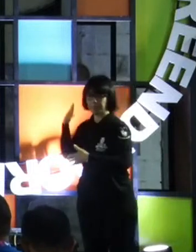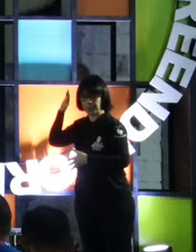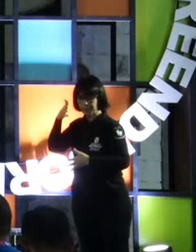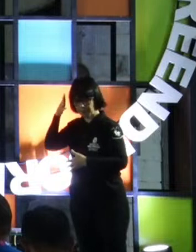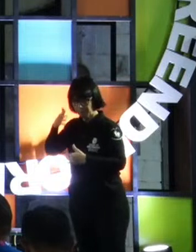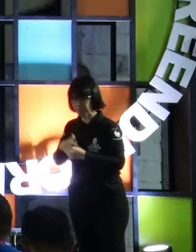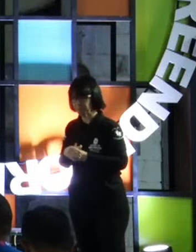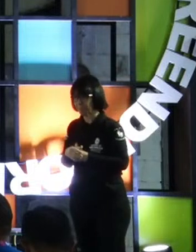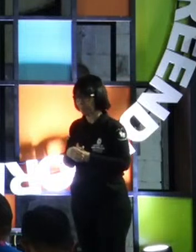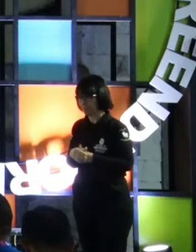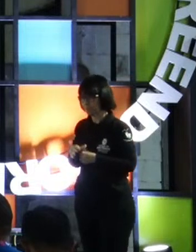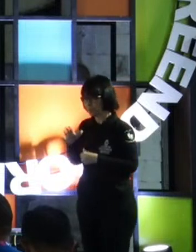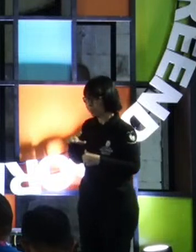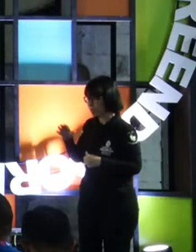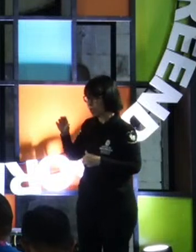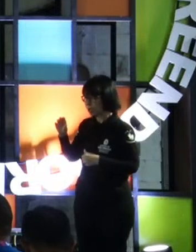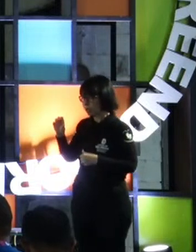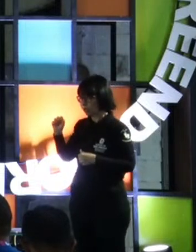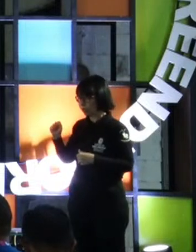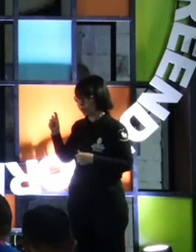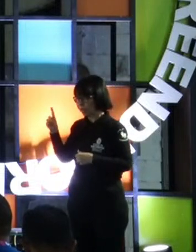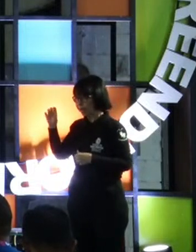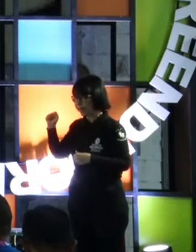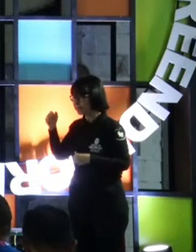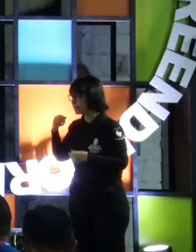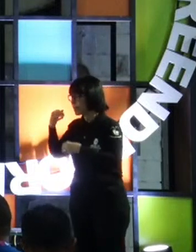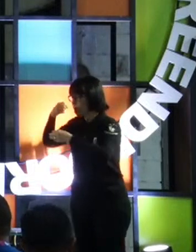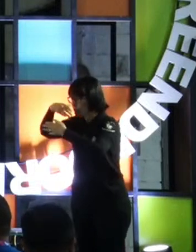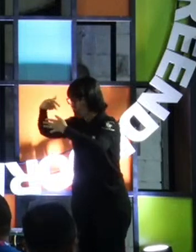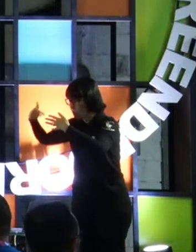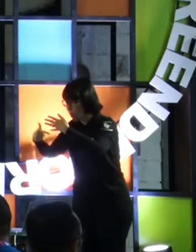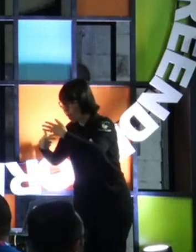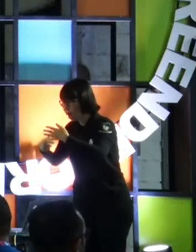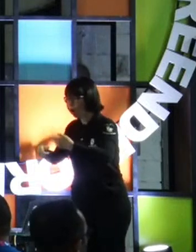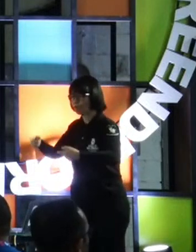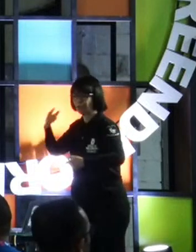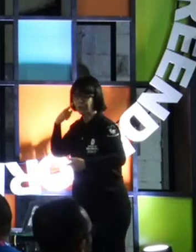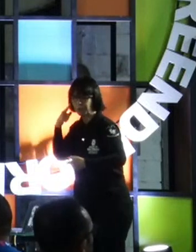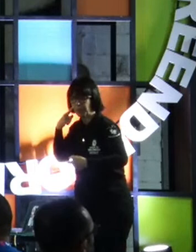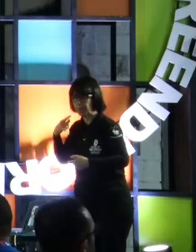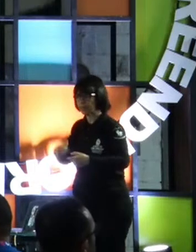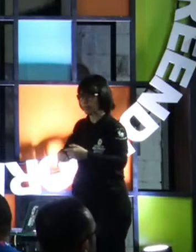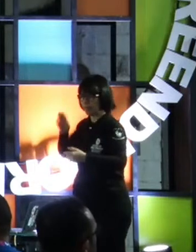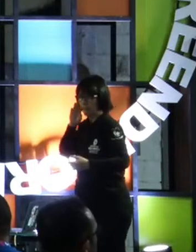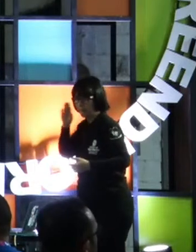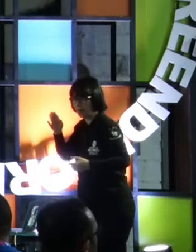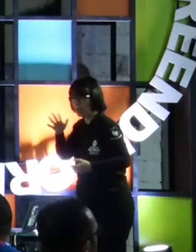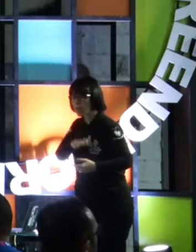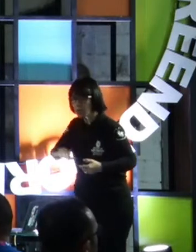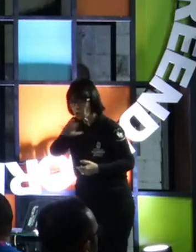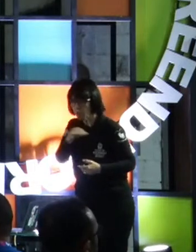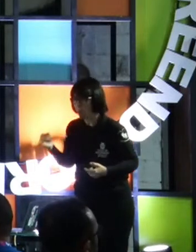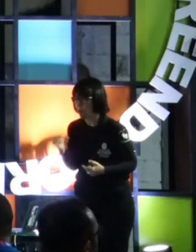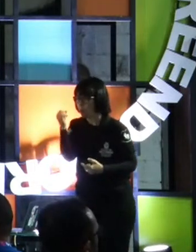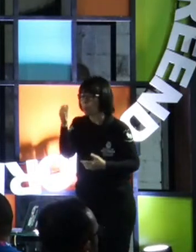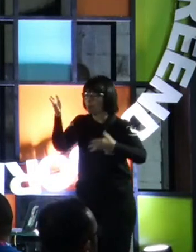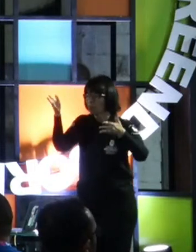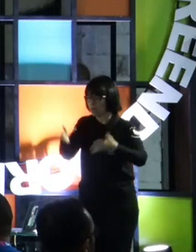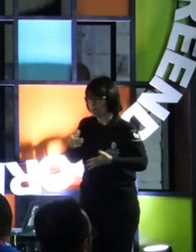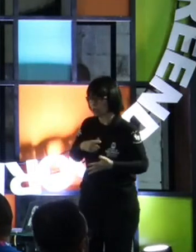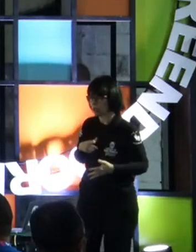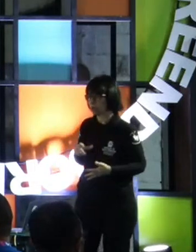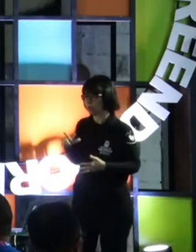palestra. Das ODSs, qual que você acha que é prioritária? Todas são extremamente importantes, mas hoje, olhando